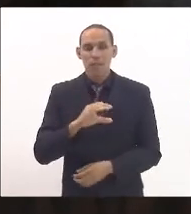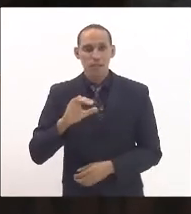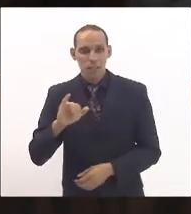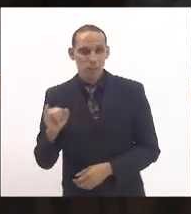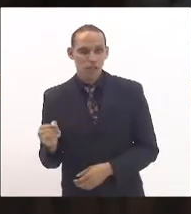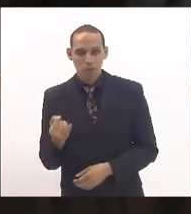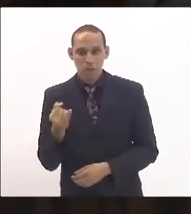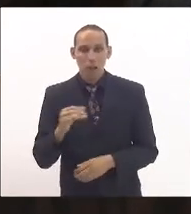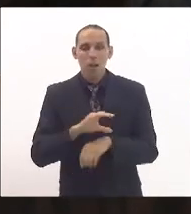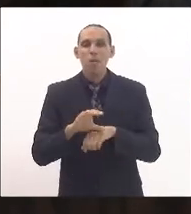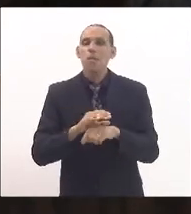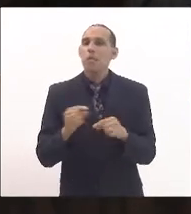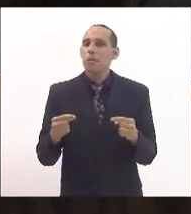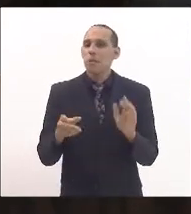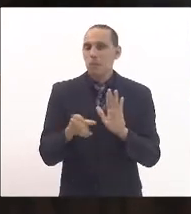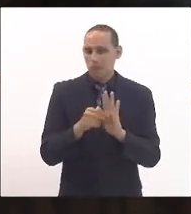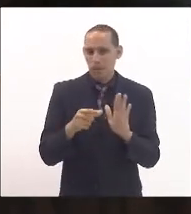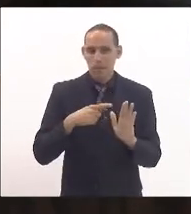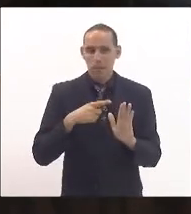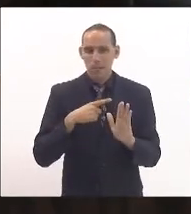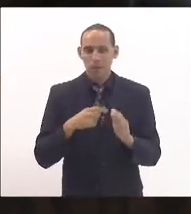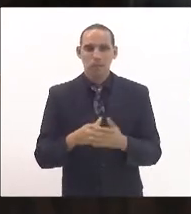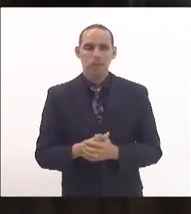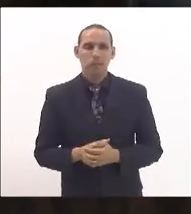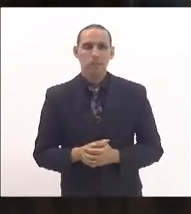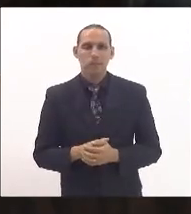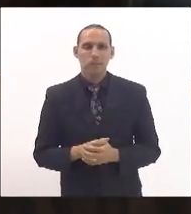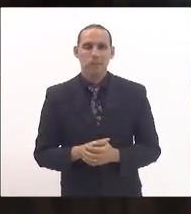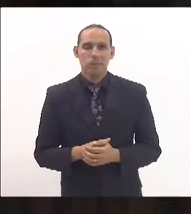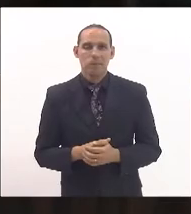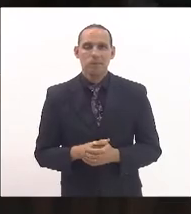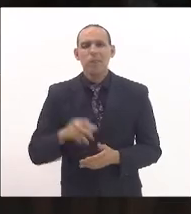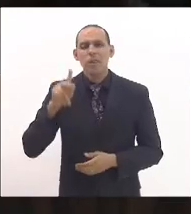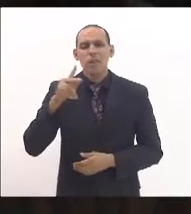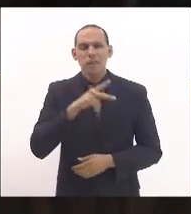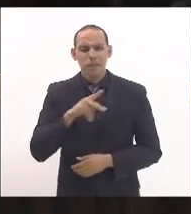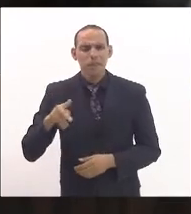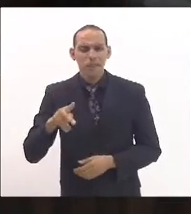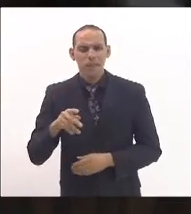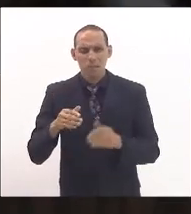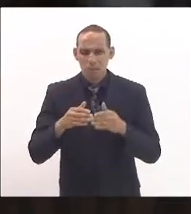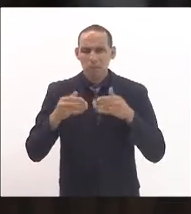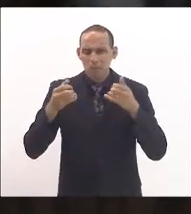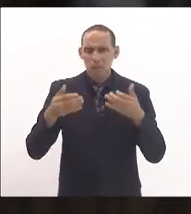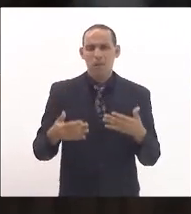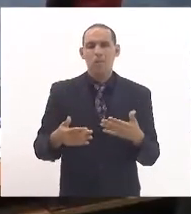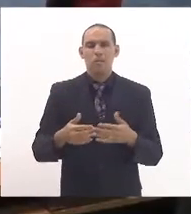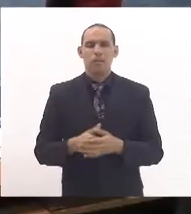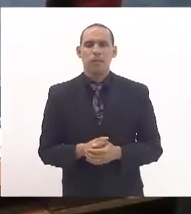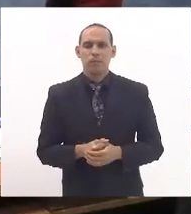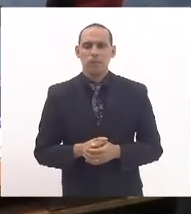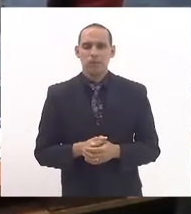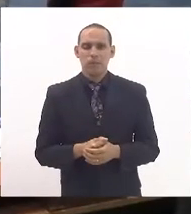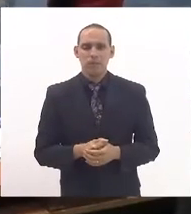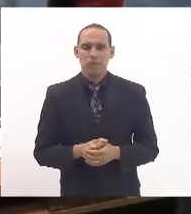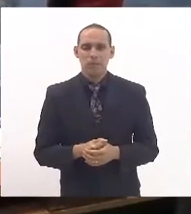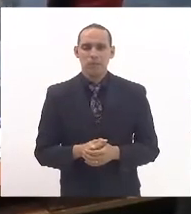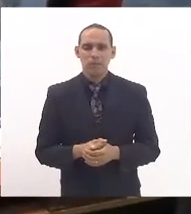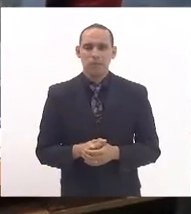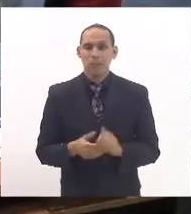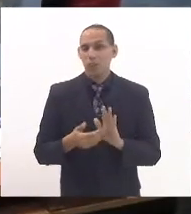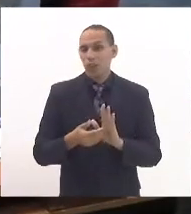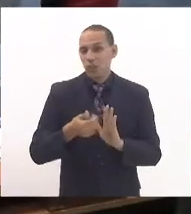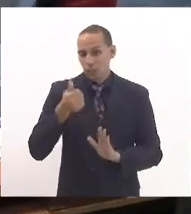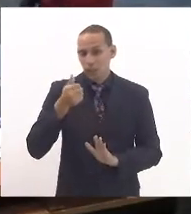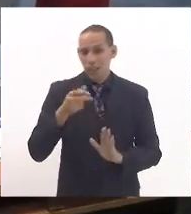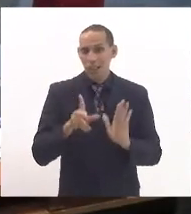pela condicionalidade com emendas. Presidente, só uma questão de ordem nesse projeto. Para a